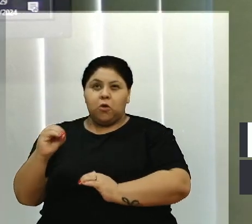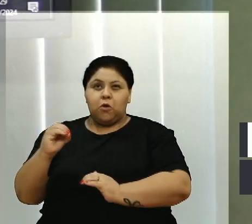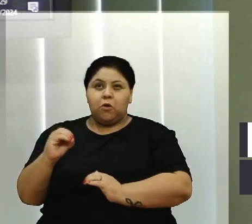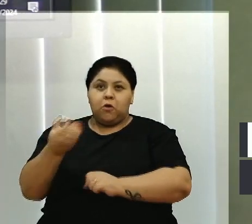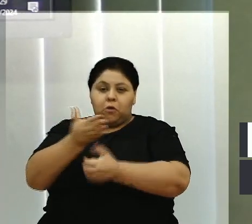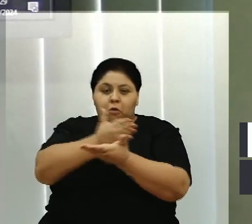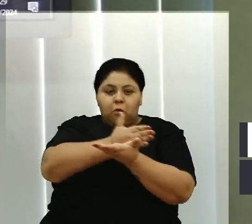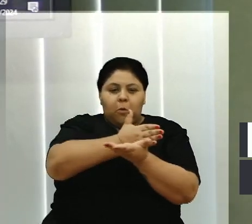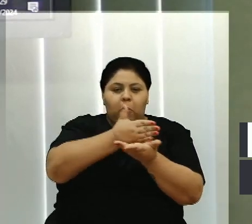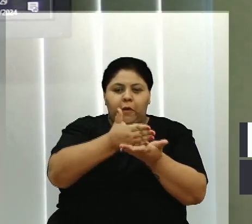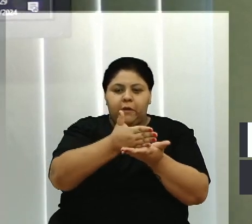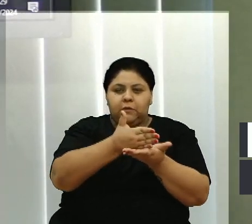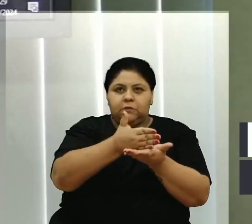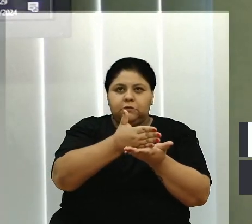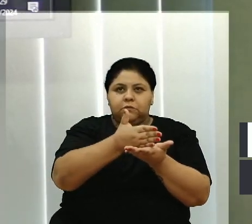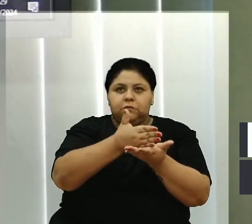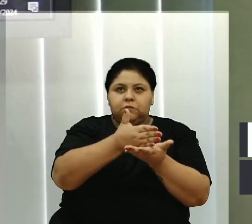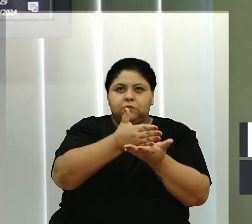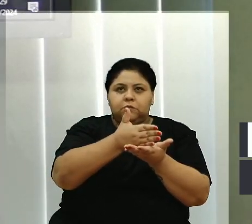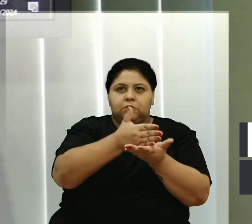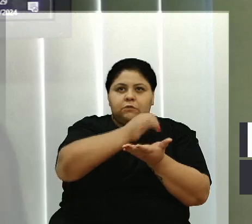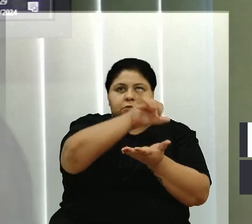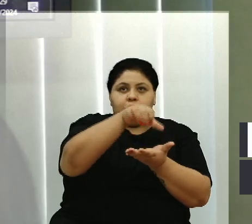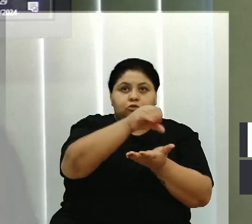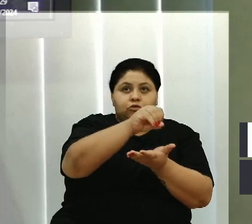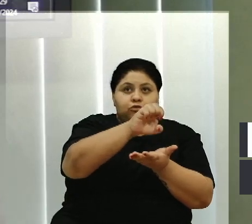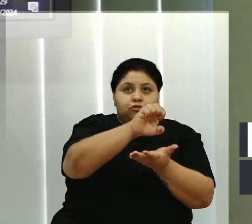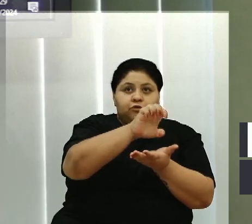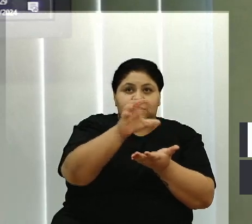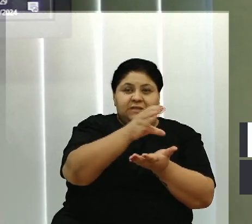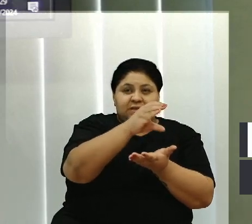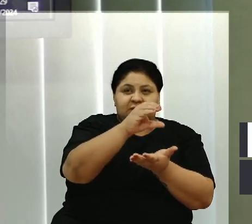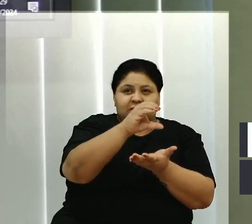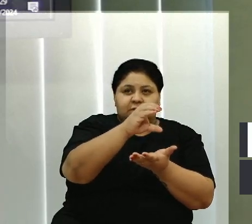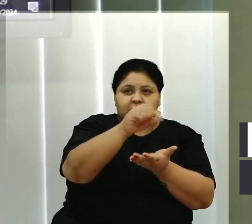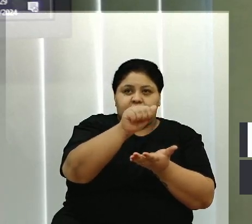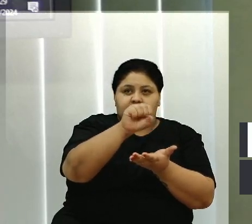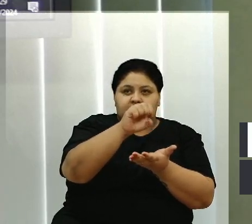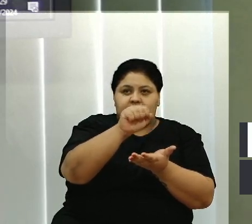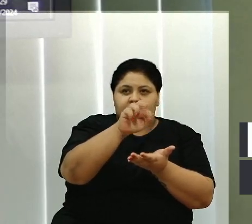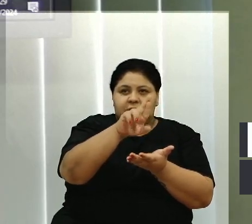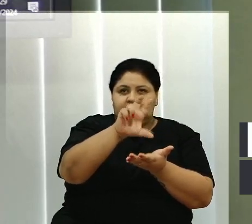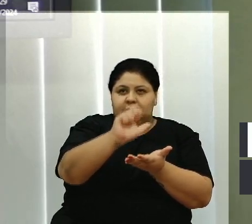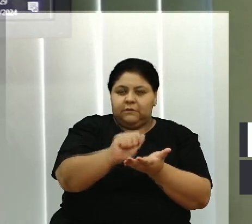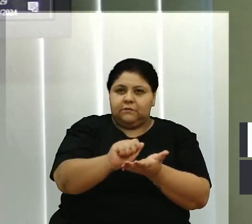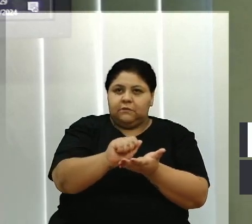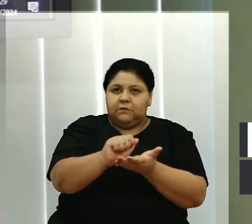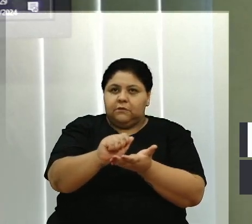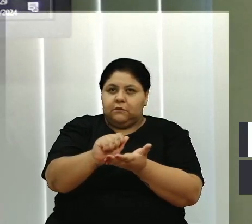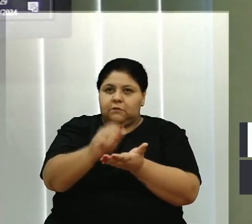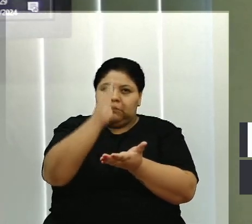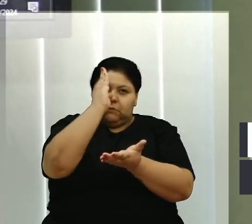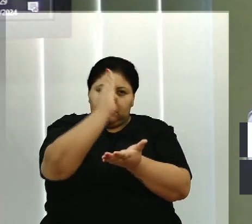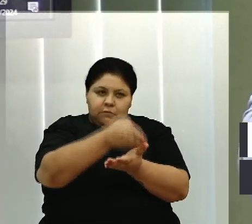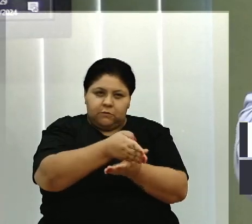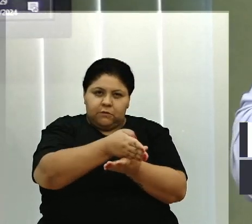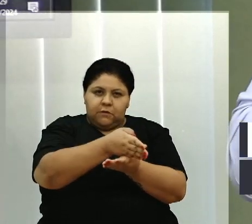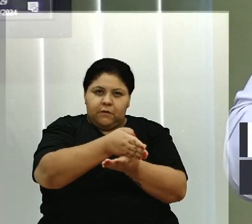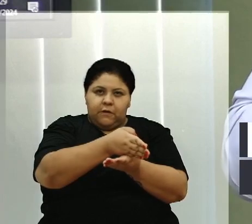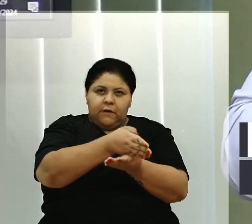começa, na José Casara. Para quem conhece, a José Casara é a que vai em direção a São Marquinhos da linha